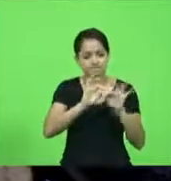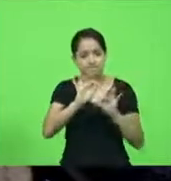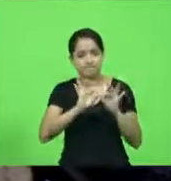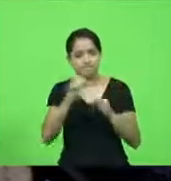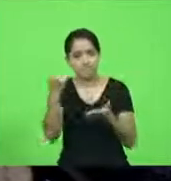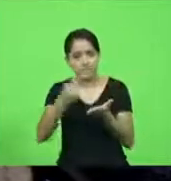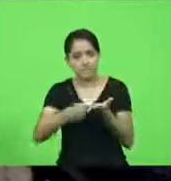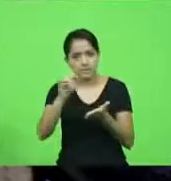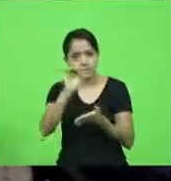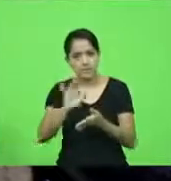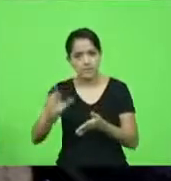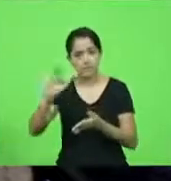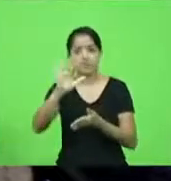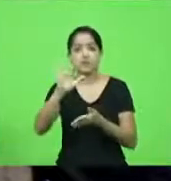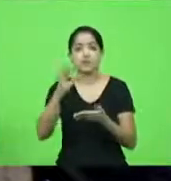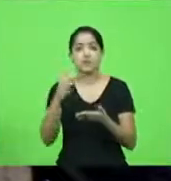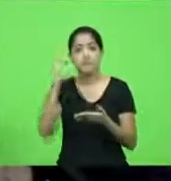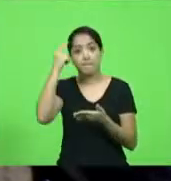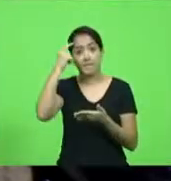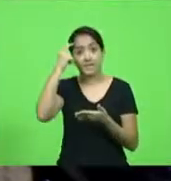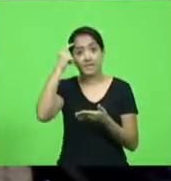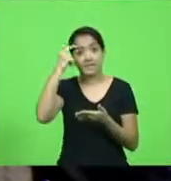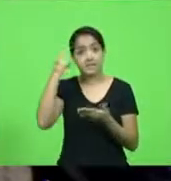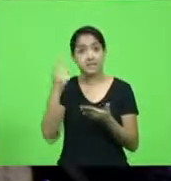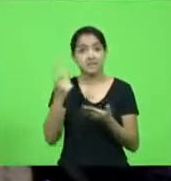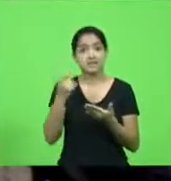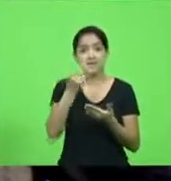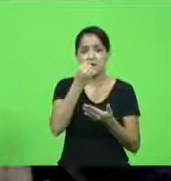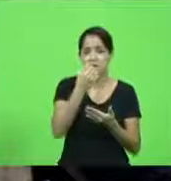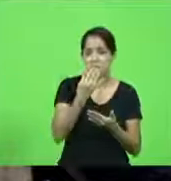federativo ou pensar muito bem se vale a pena fazer